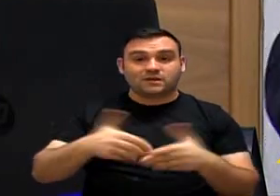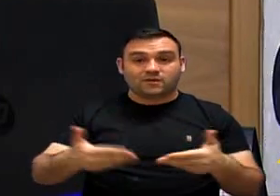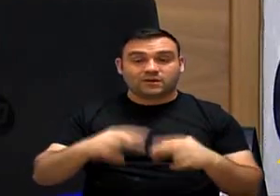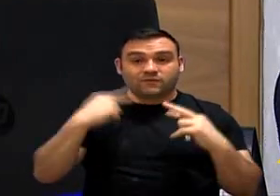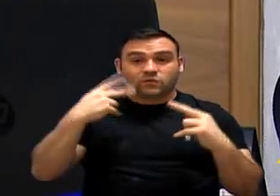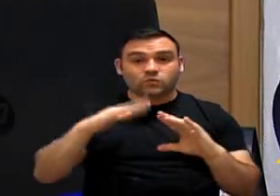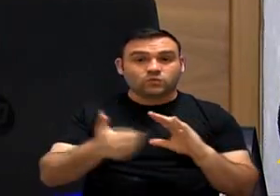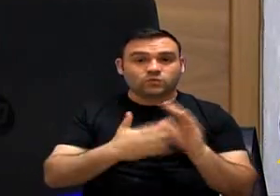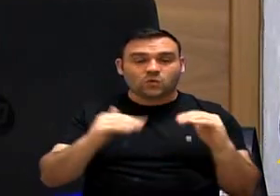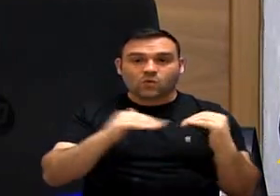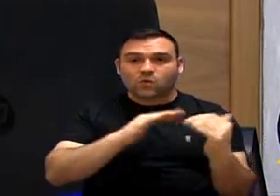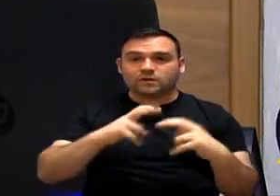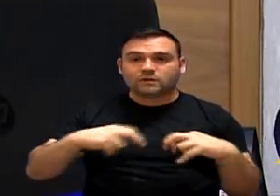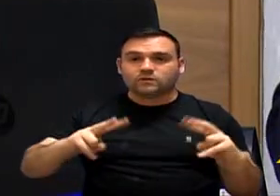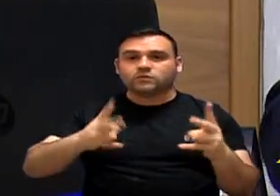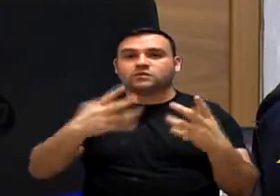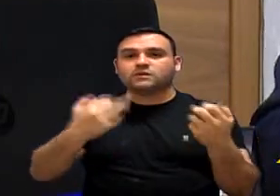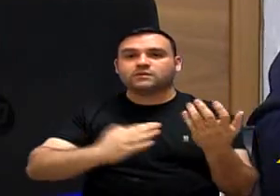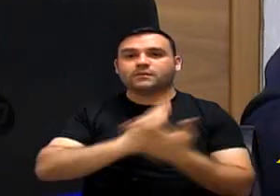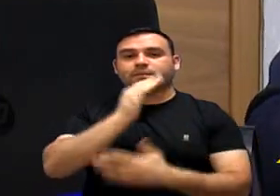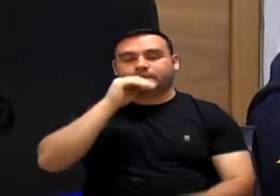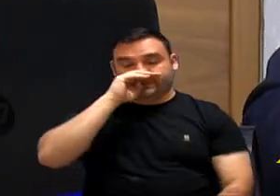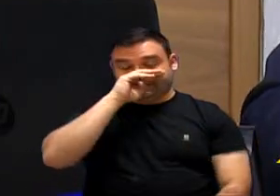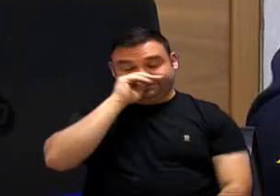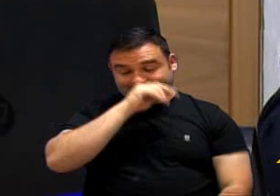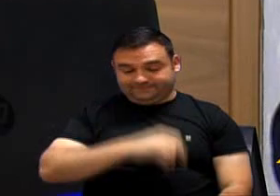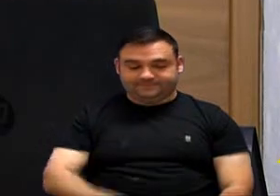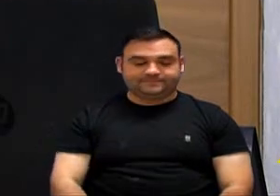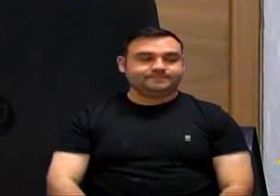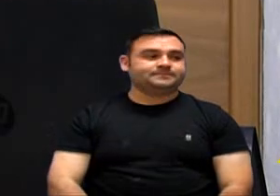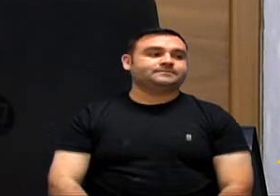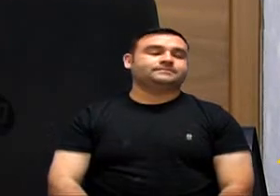colocar em votação os vereadores Concórdia pelo menos comissão aprovado